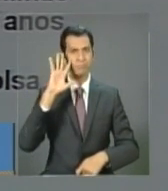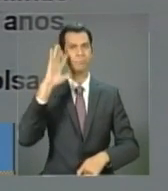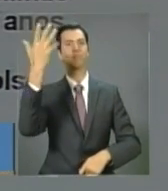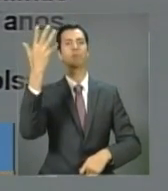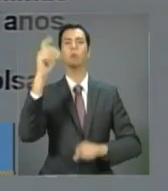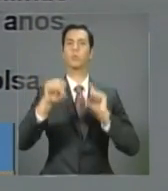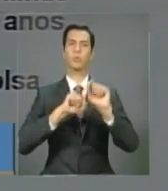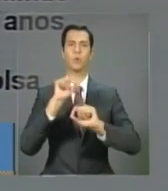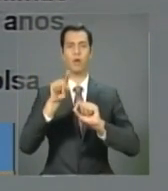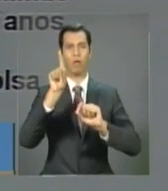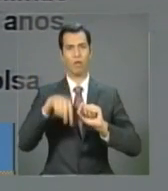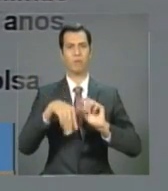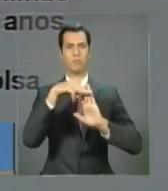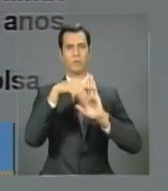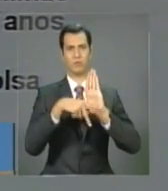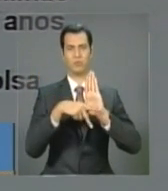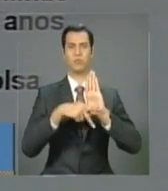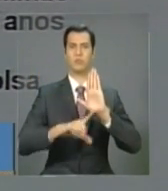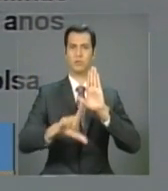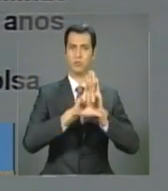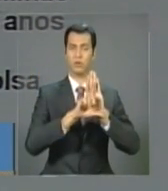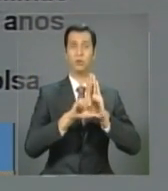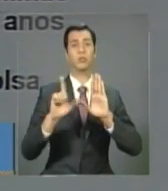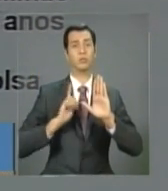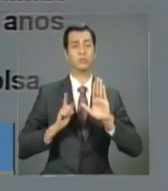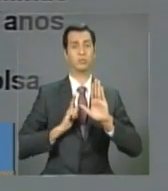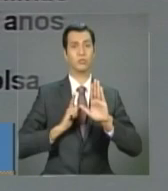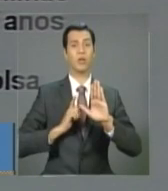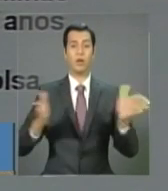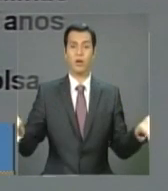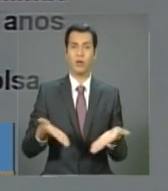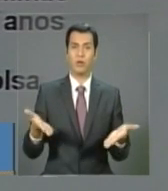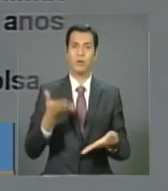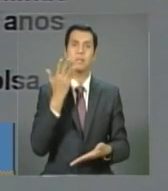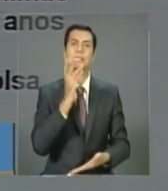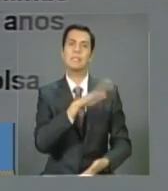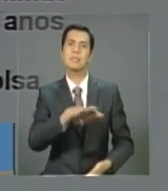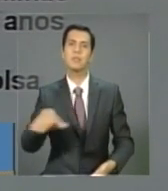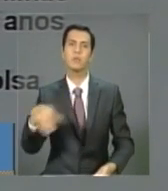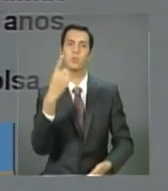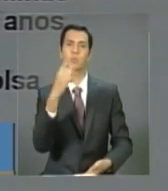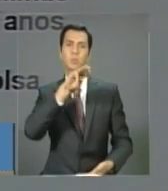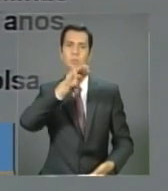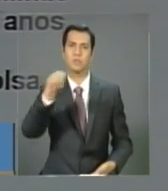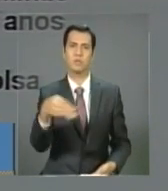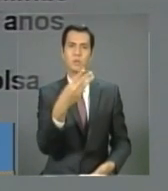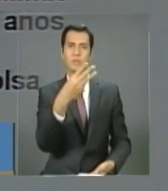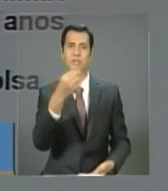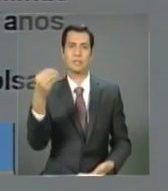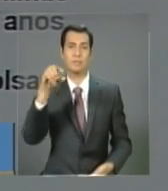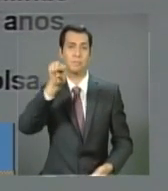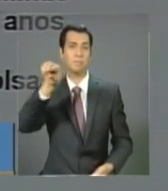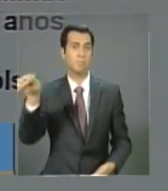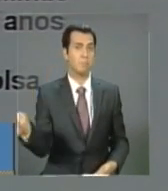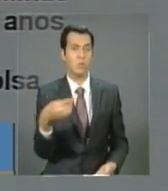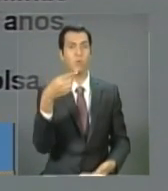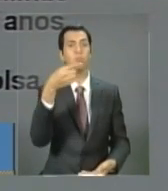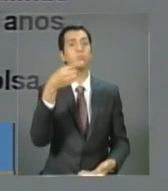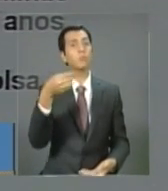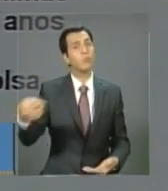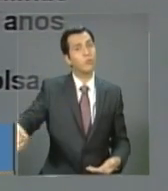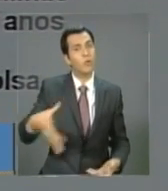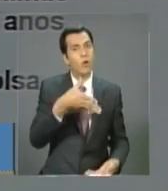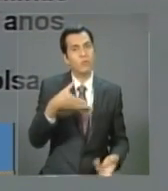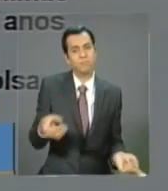nós garantimos a inclusão de 1.300.000 crianças no programa Bolsa Família, melhorando a renda, a